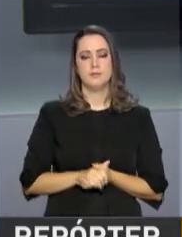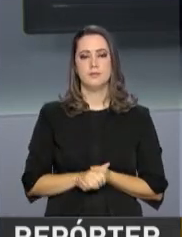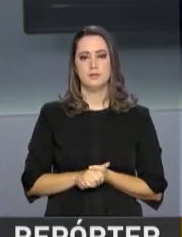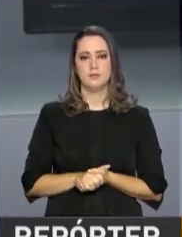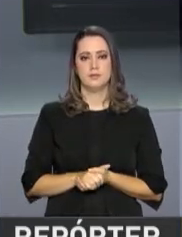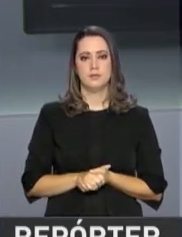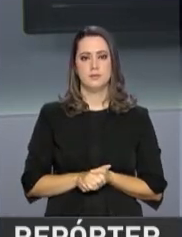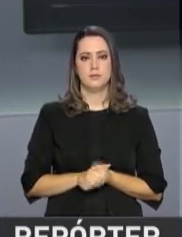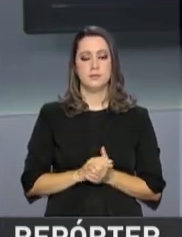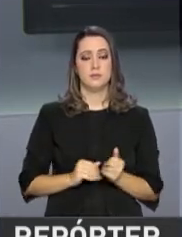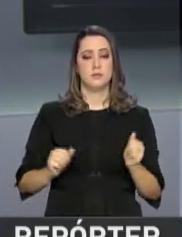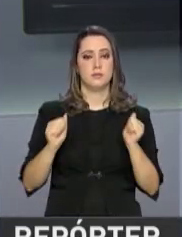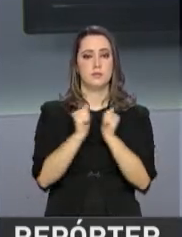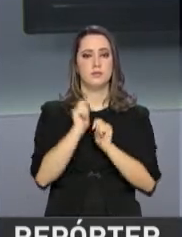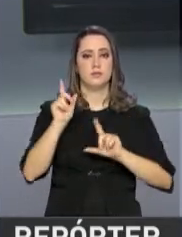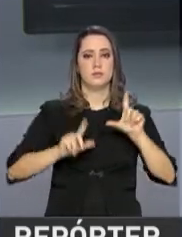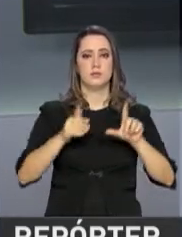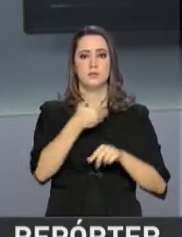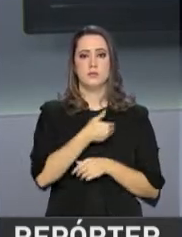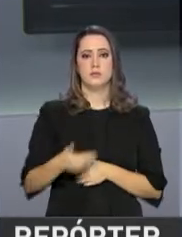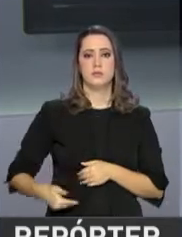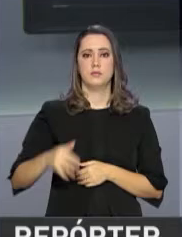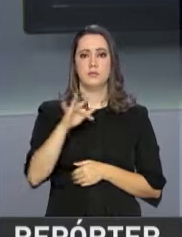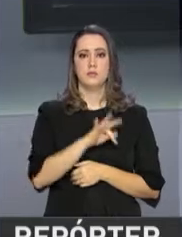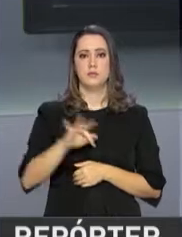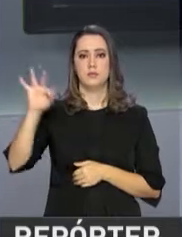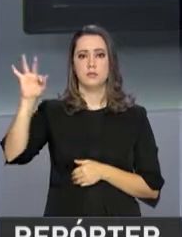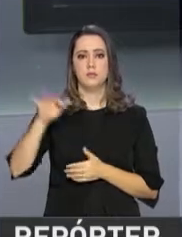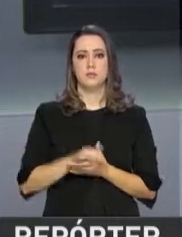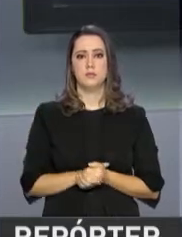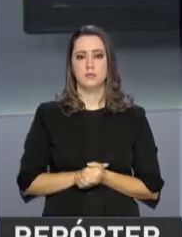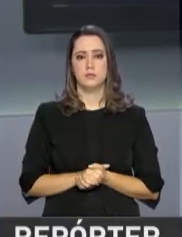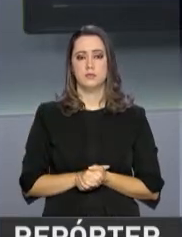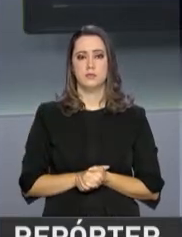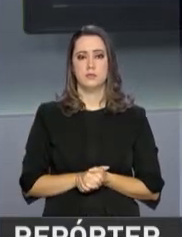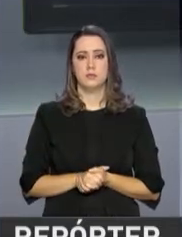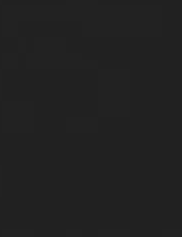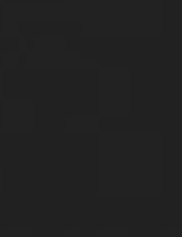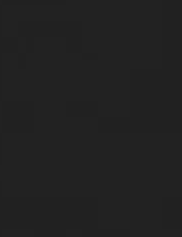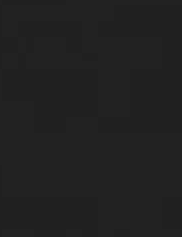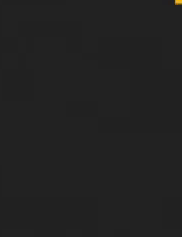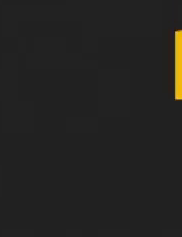nbr na internet continue com a gente na nbr a tv do governo federal